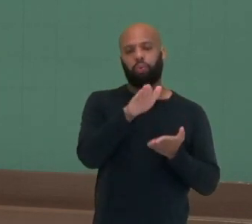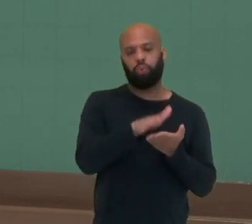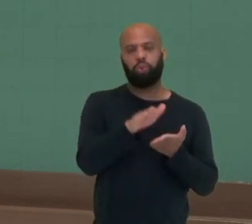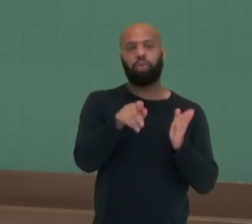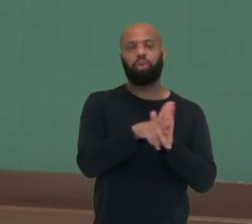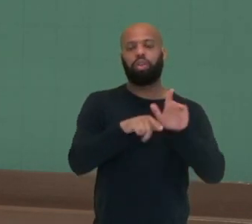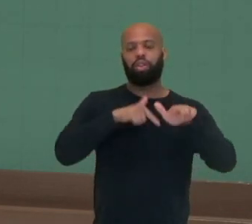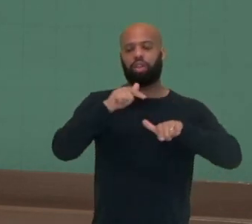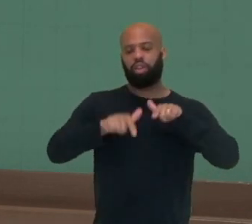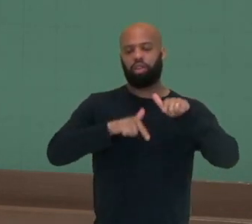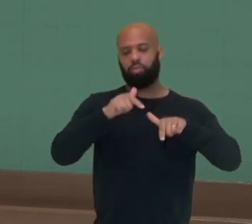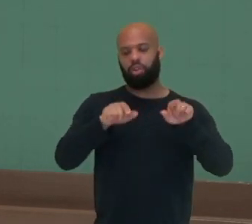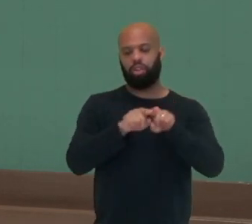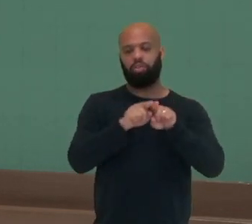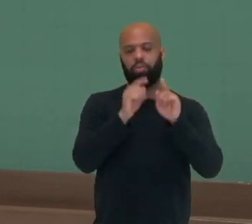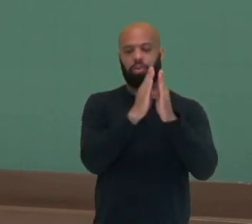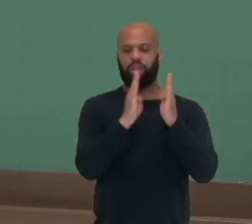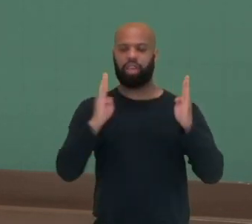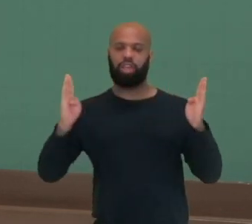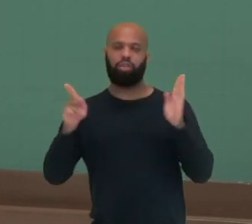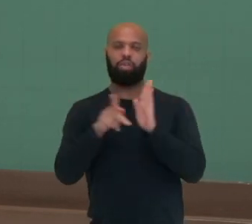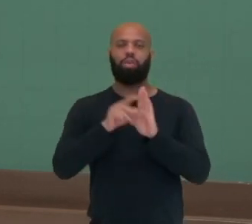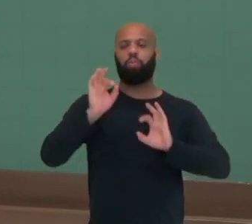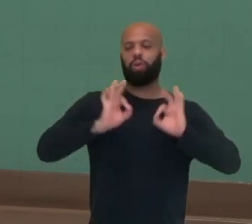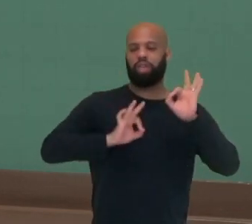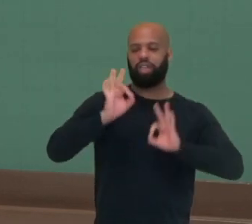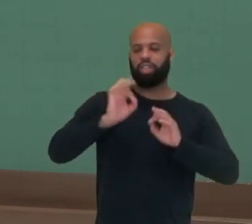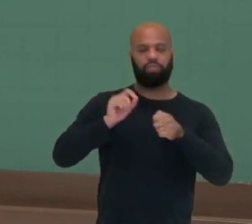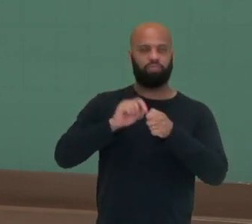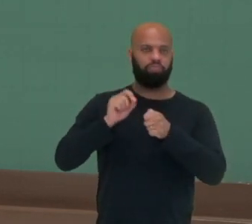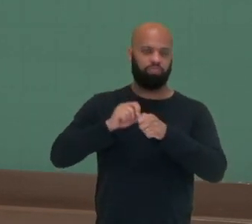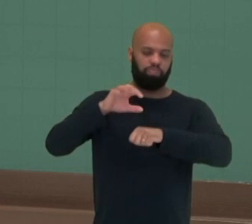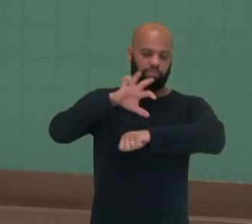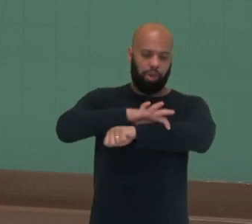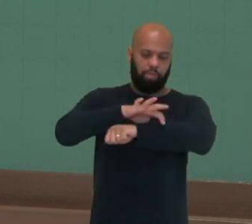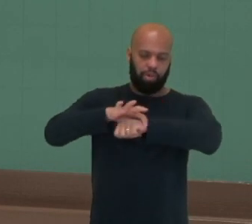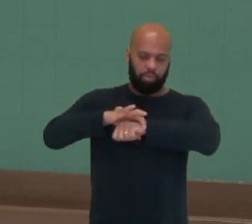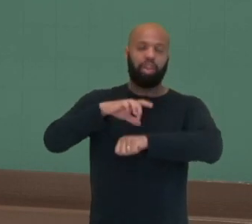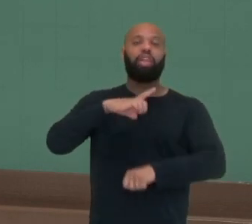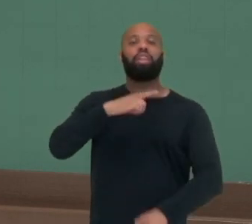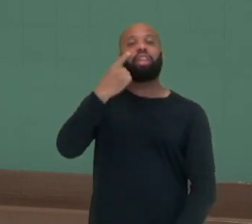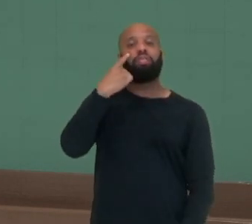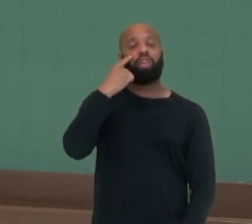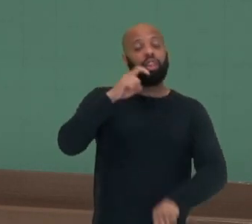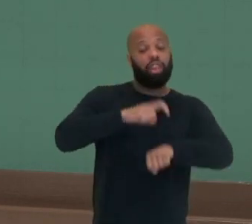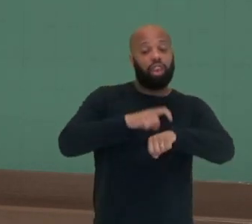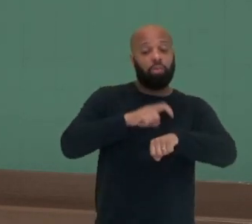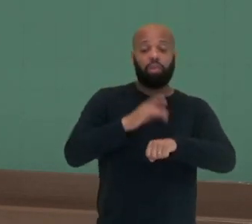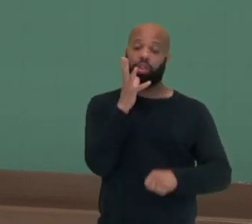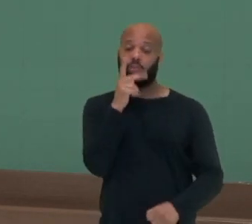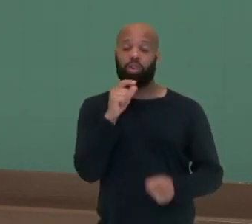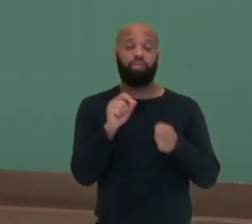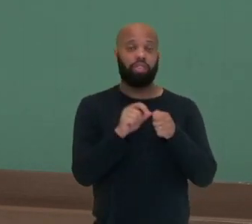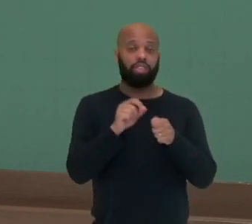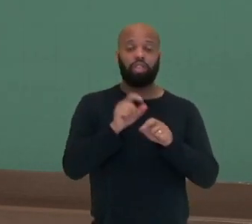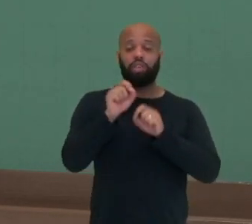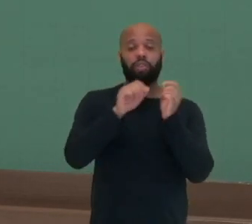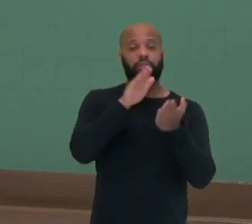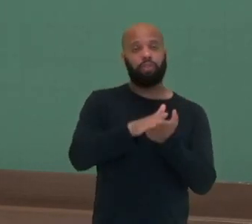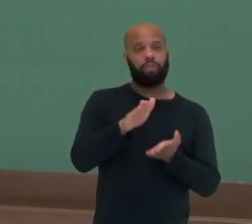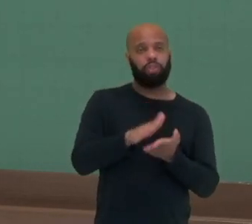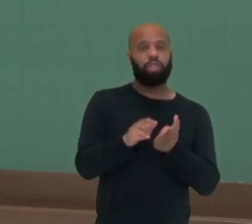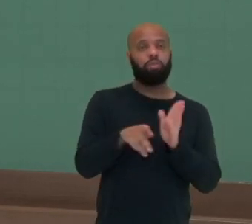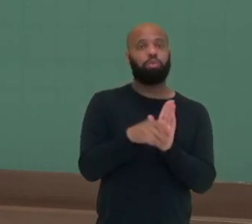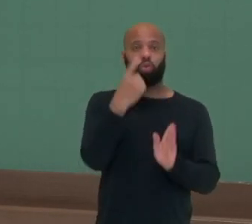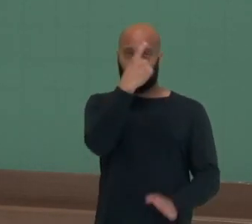seu trabalho durante a montagem dessas peças. Ela vai ter que ver quanto tempo ela leva, qual que seria o custo de